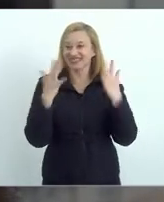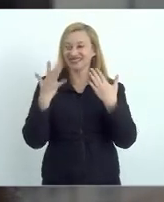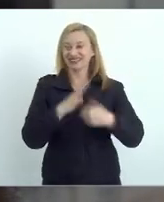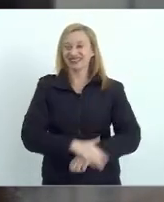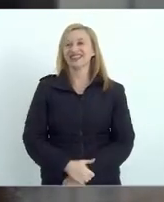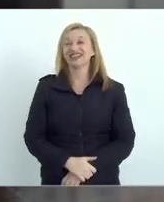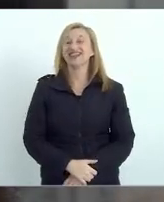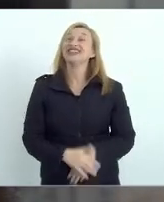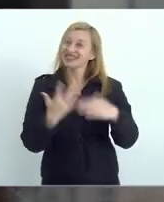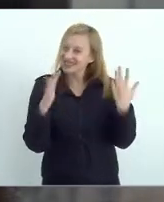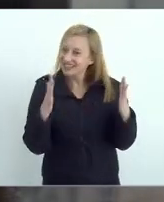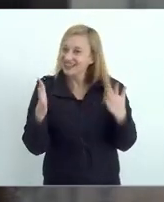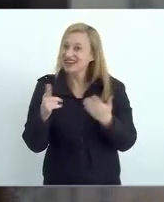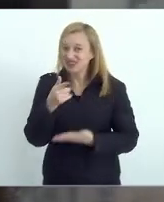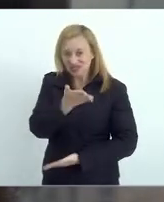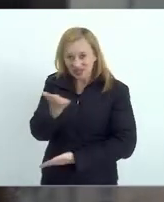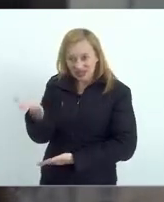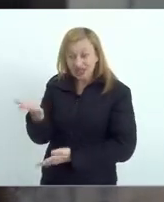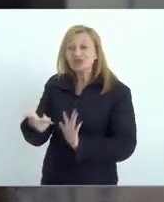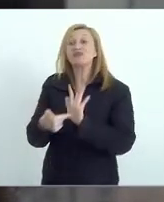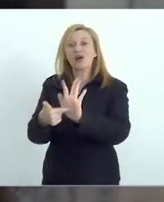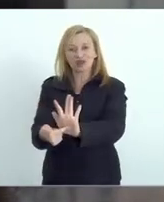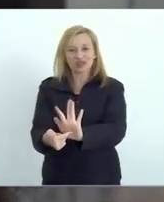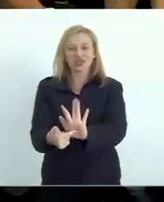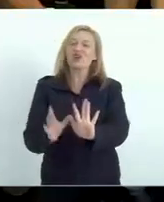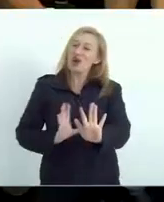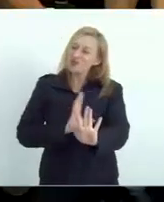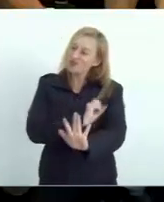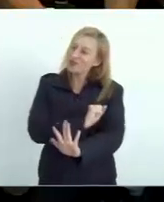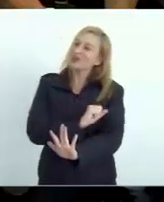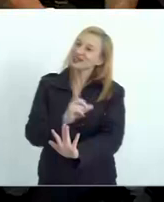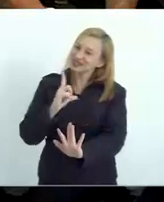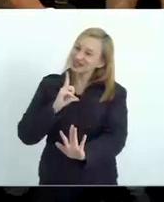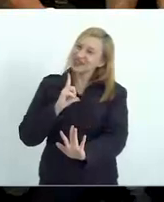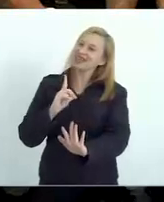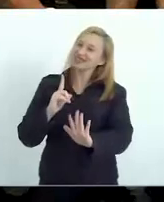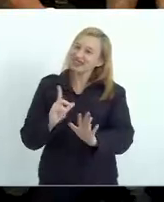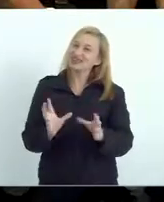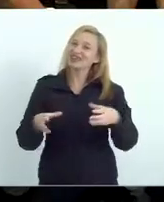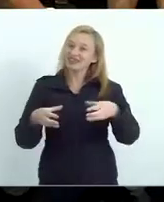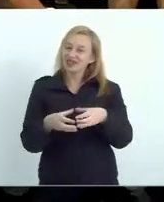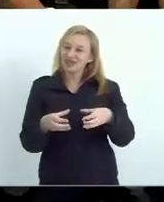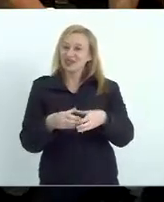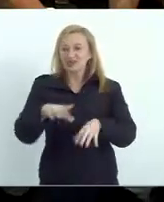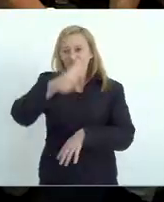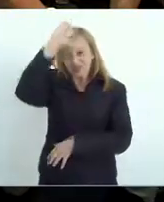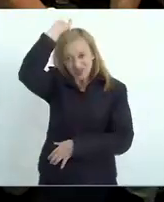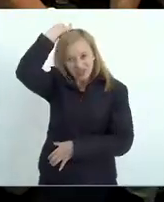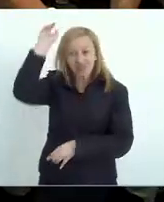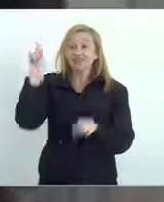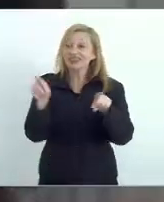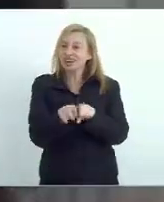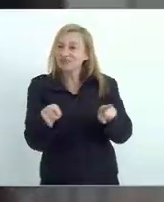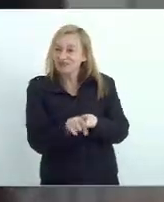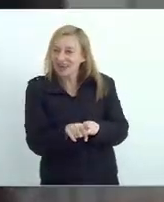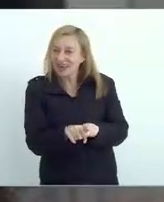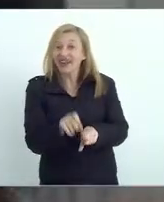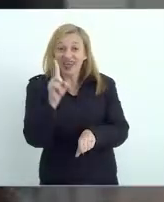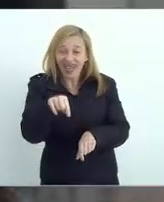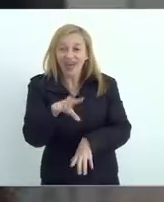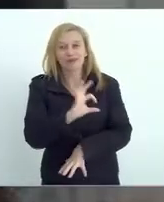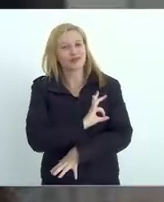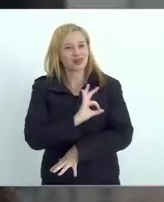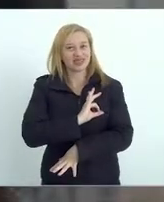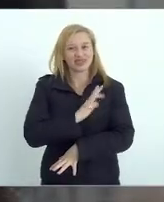e assim Vocês demonstram o amor que vocês tenham o corpo de bombeiros nesse sentido também ué a